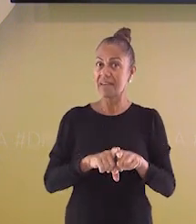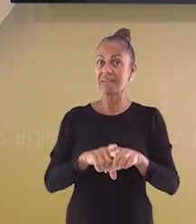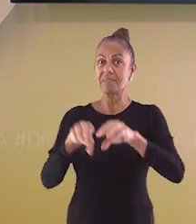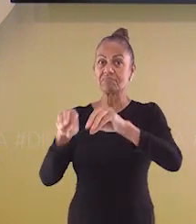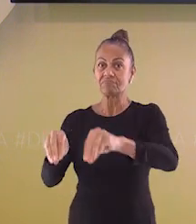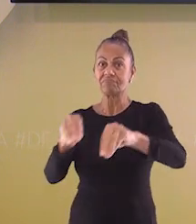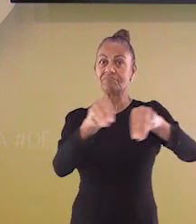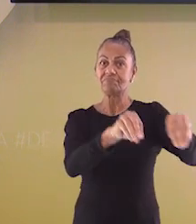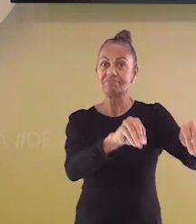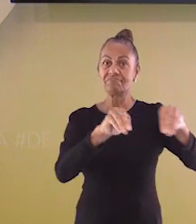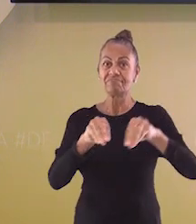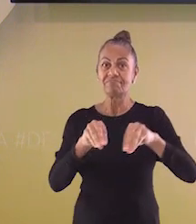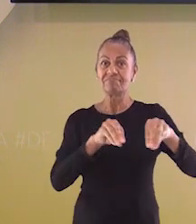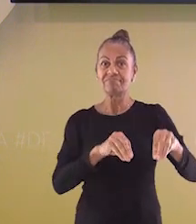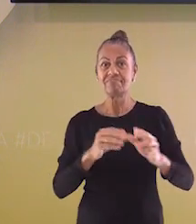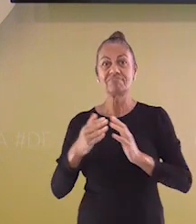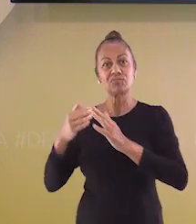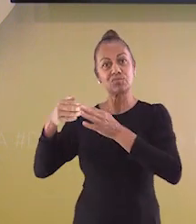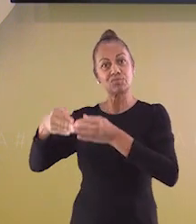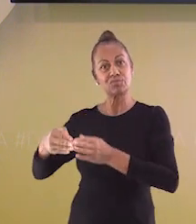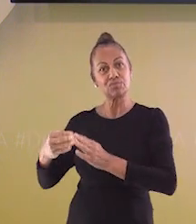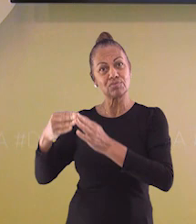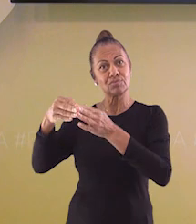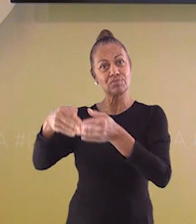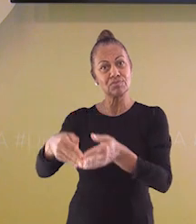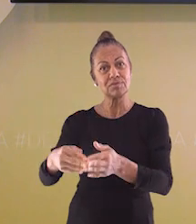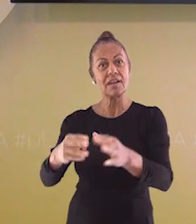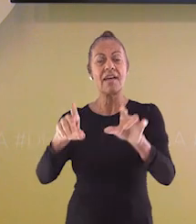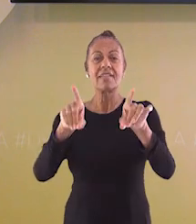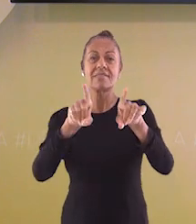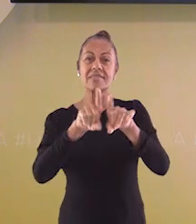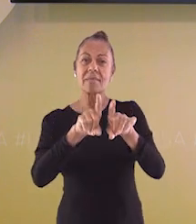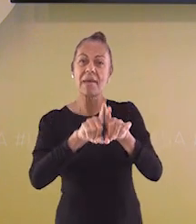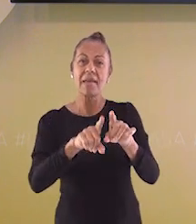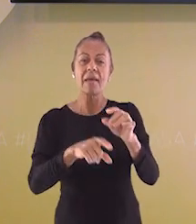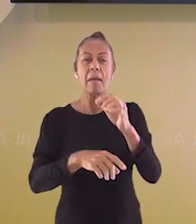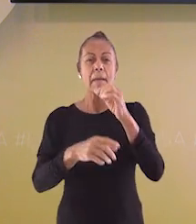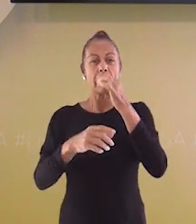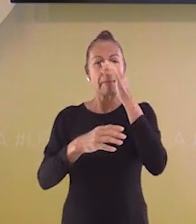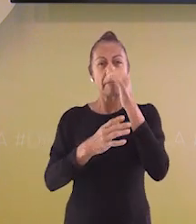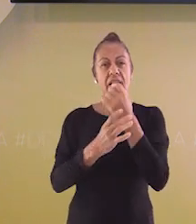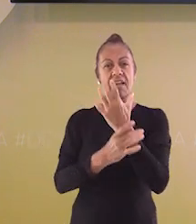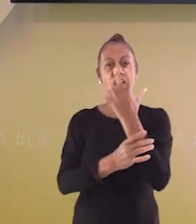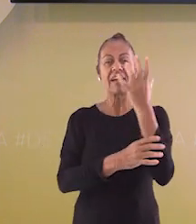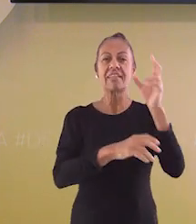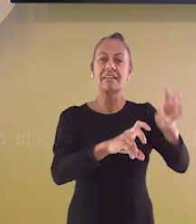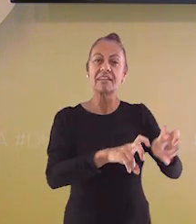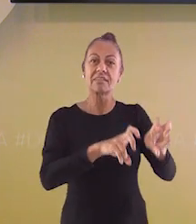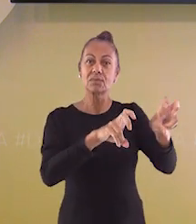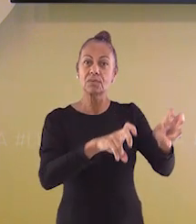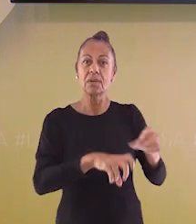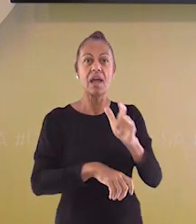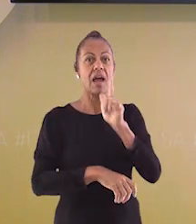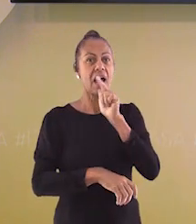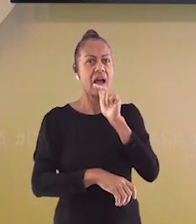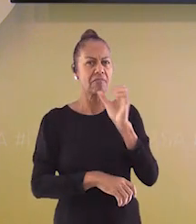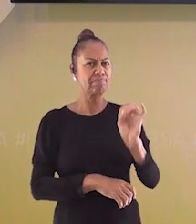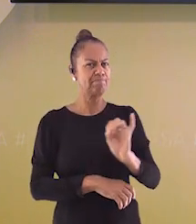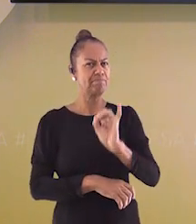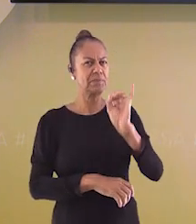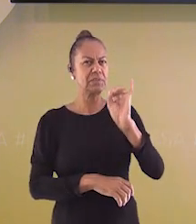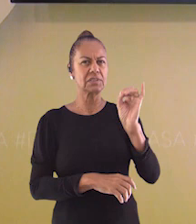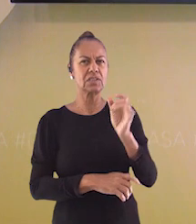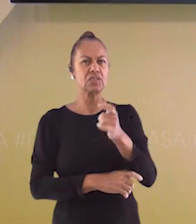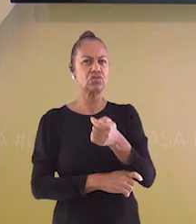outro tipo de embarcação. Serve na irrigação para manter as plantas vivas, agricultura fundamental, tá? Dentre